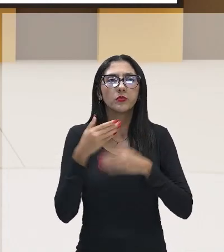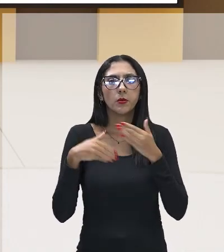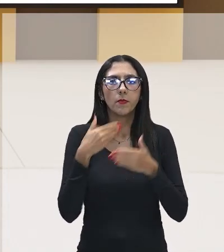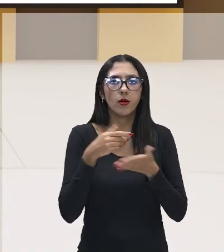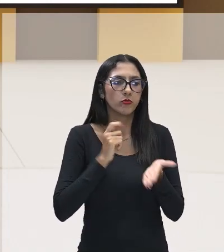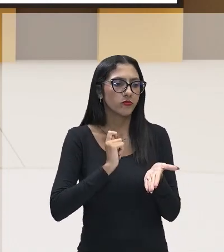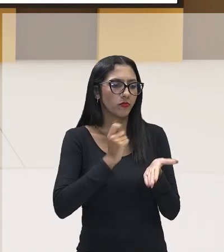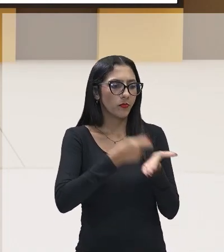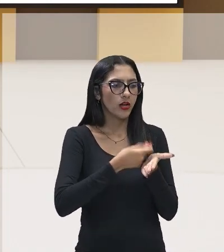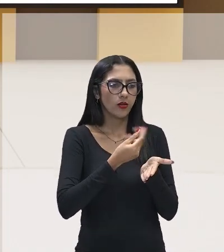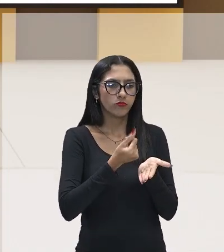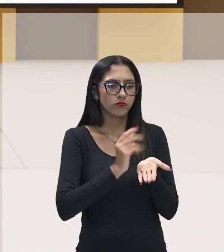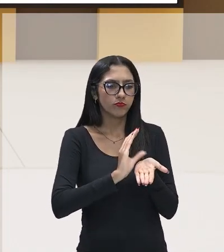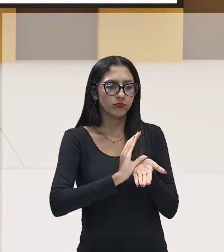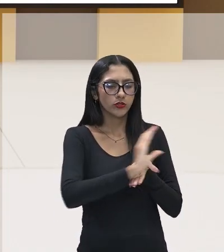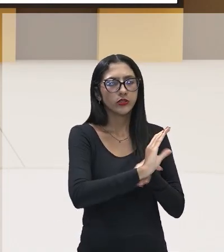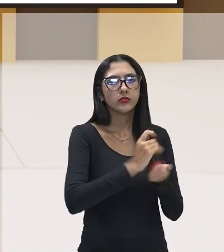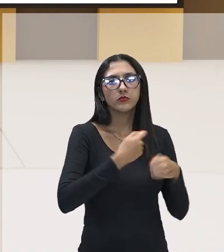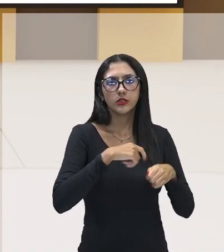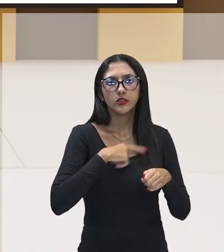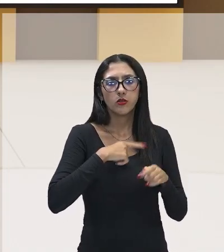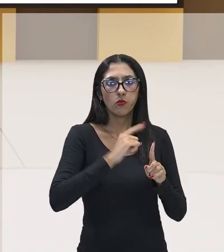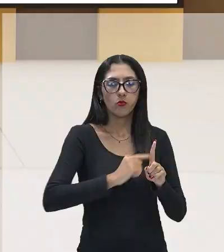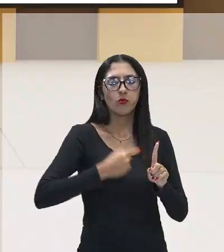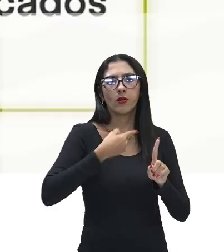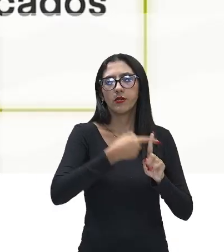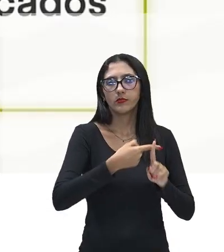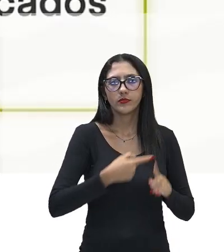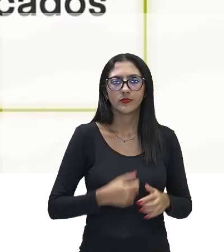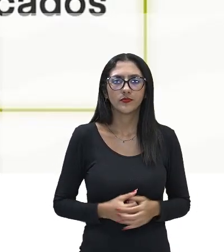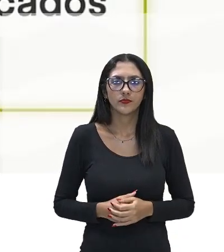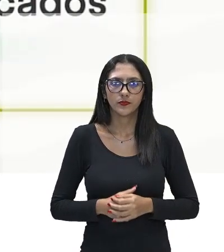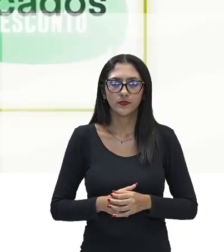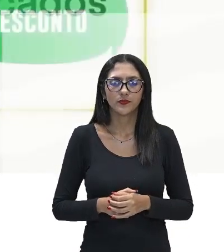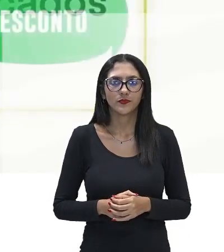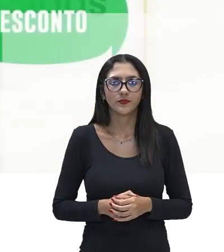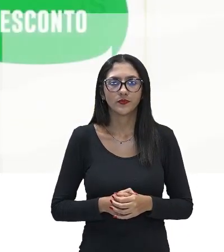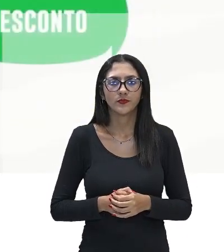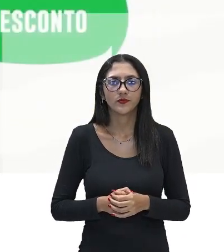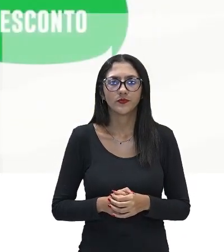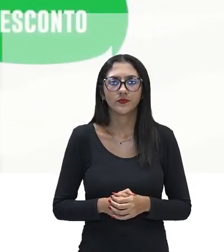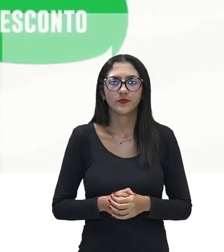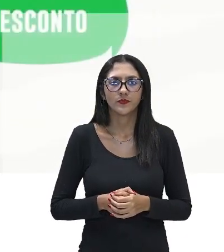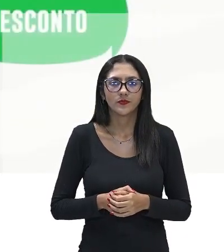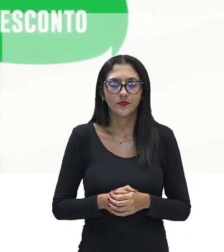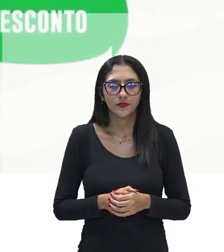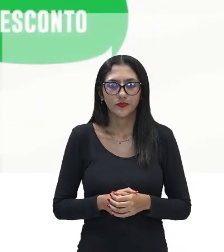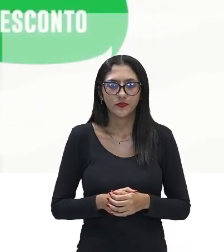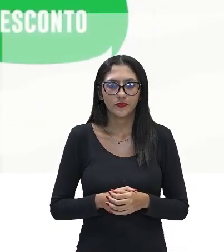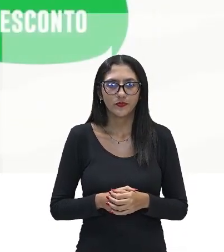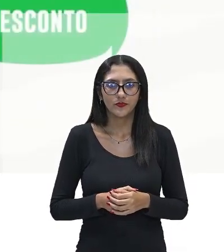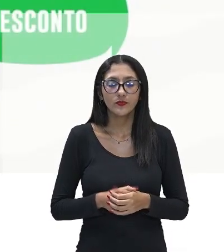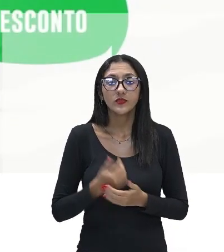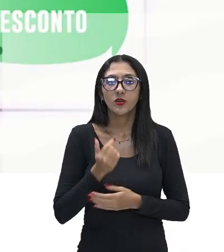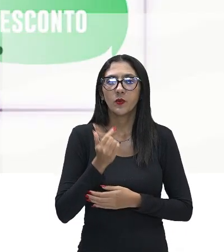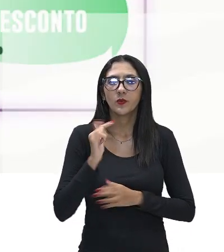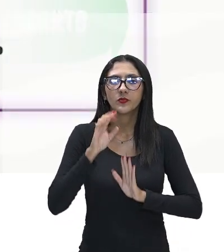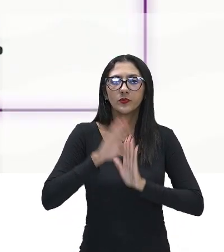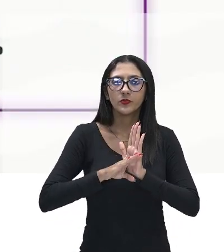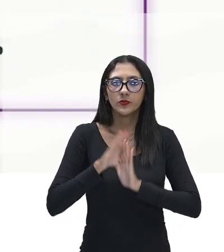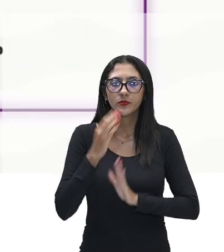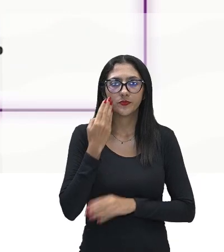estar utilizando aquele recurso. Tudo bem? E aí, nosso próximo